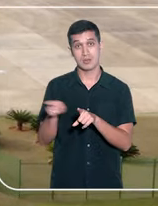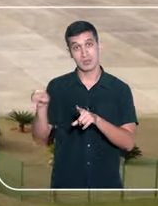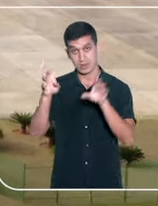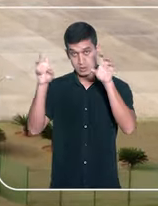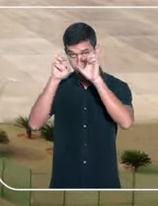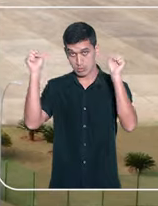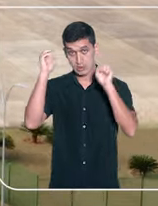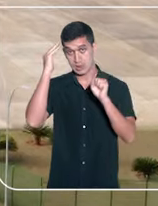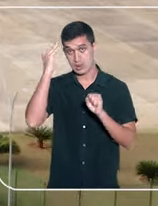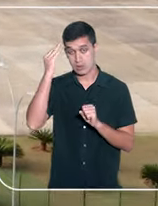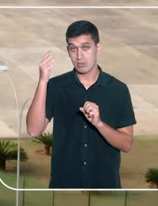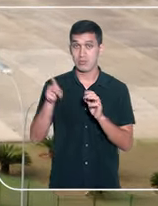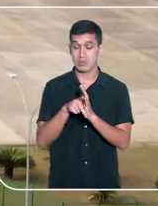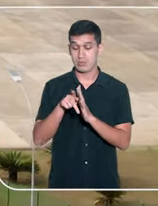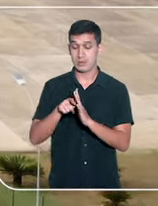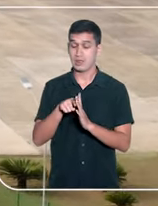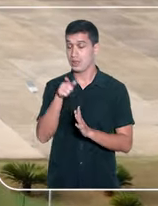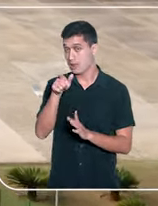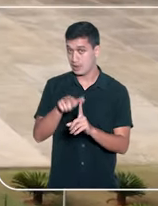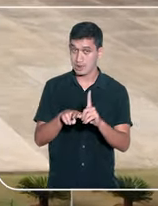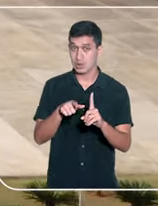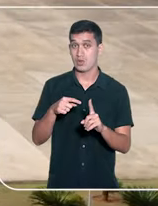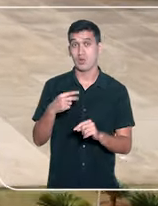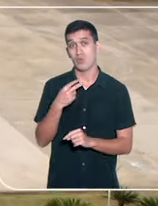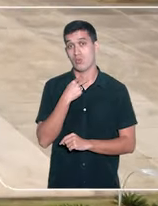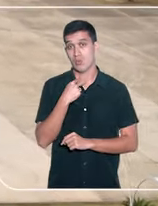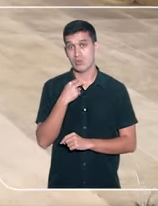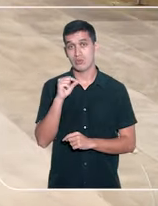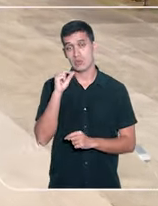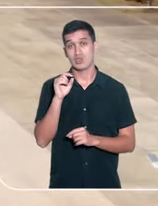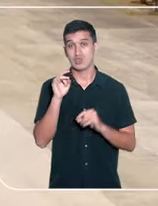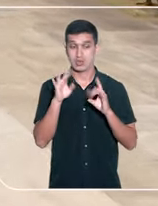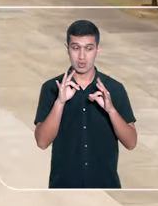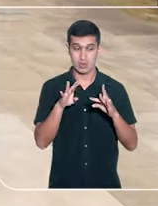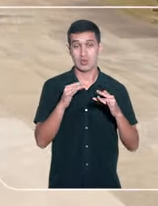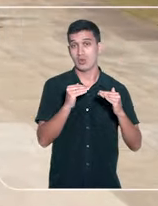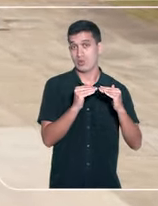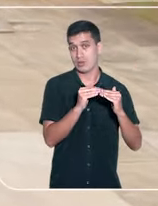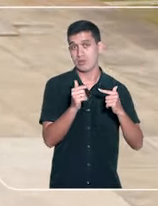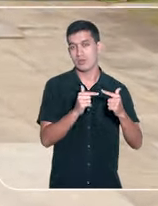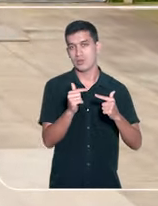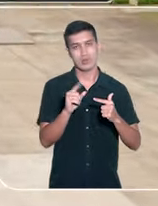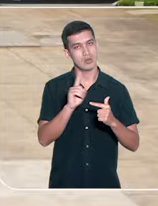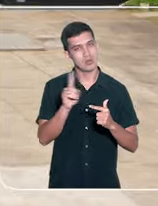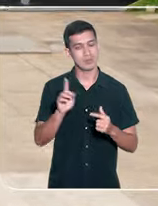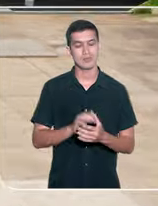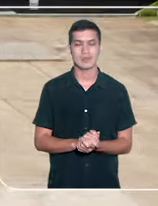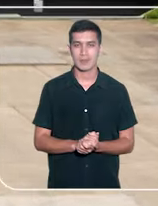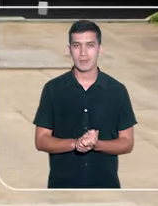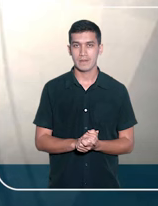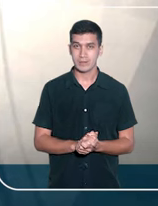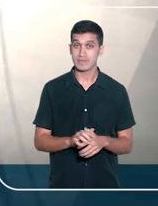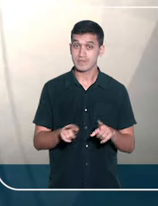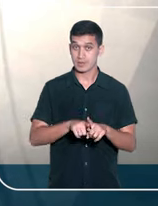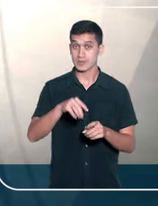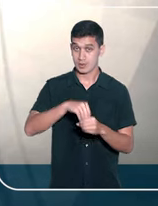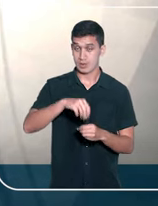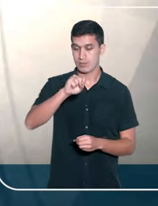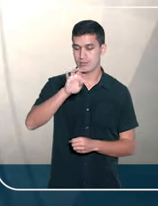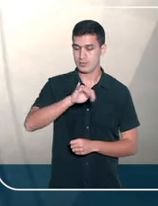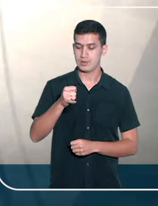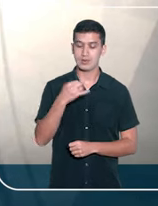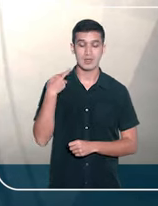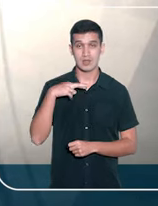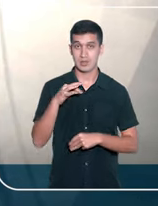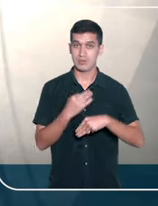tribunal também decidiu que o ente Federado não poderia ser considerado credor mas apenas o Fundo Nacional de saúde no STJ